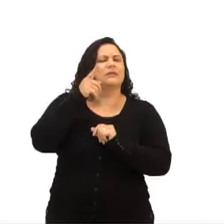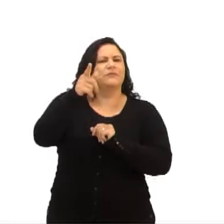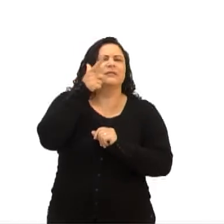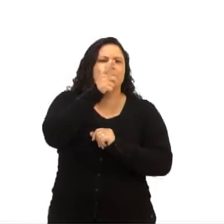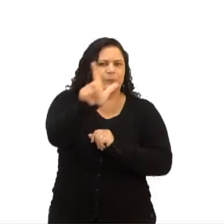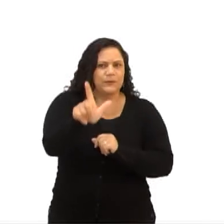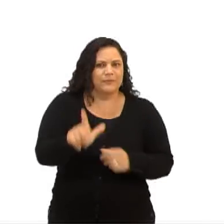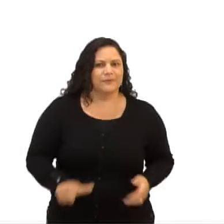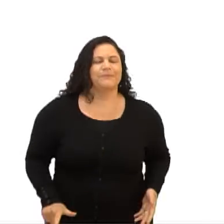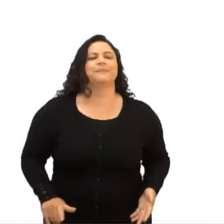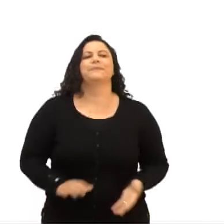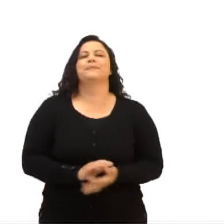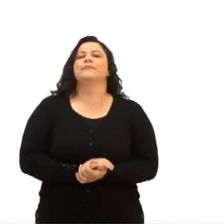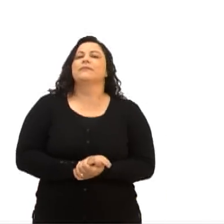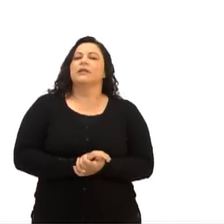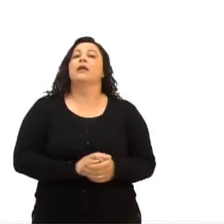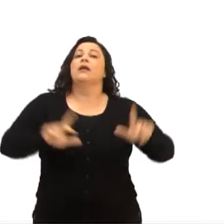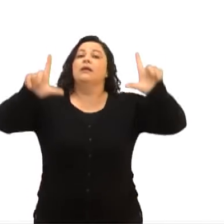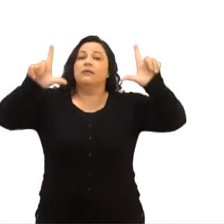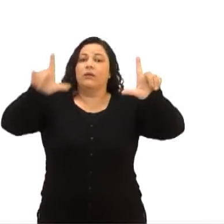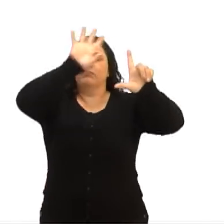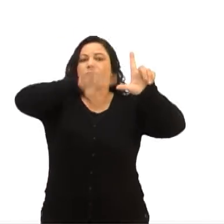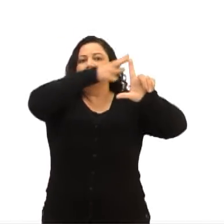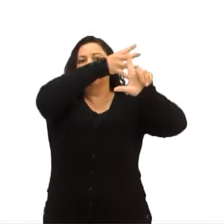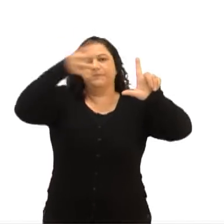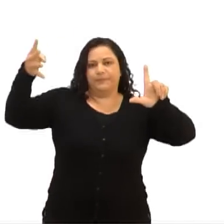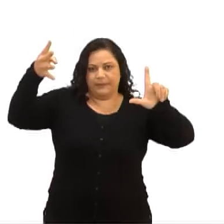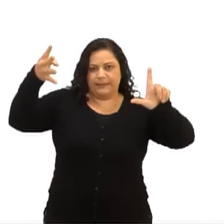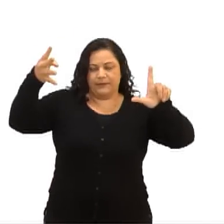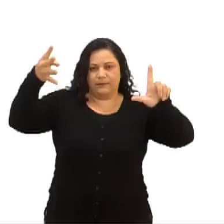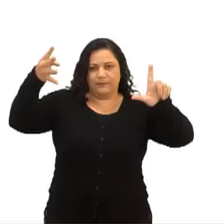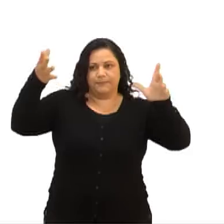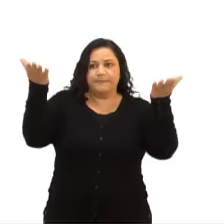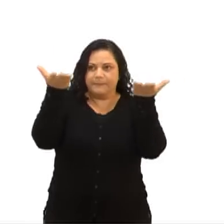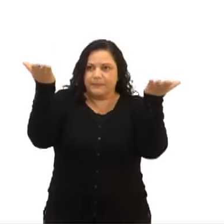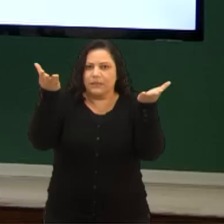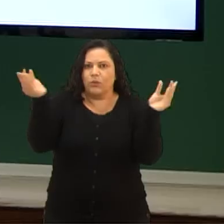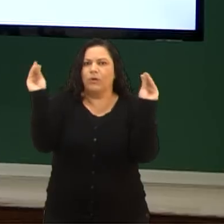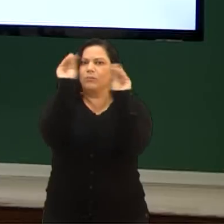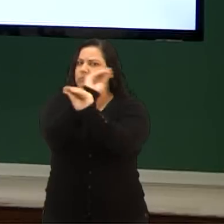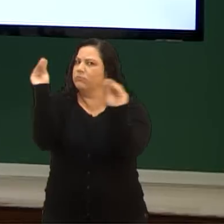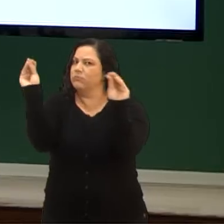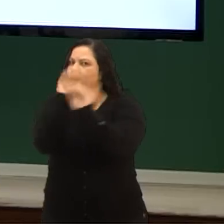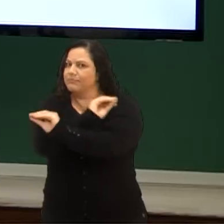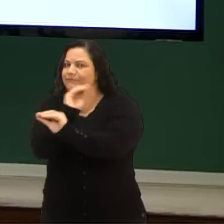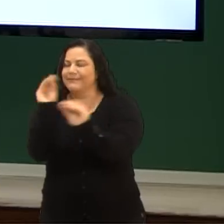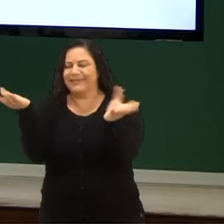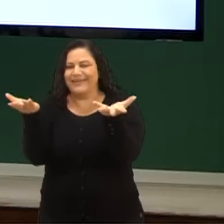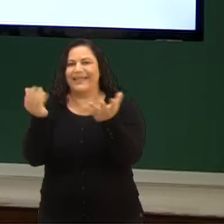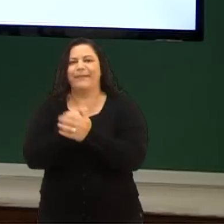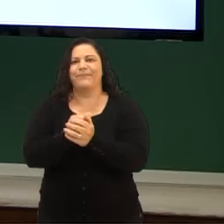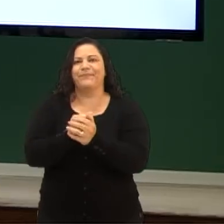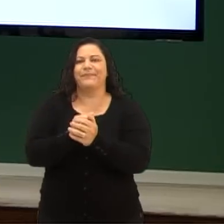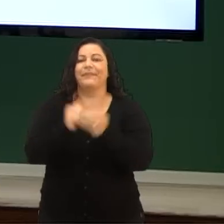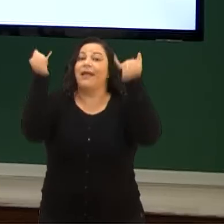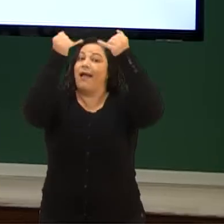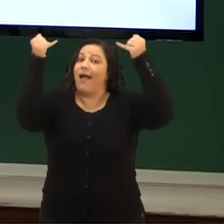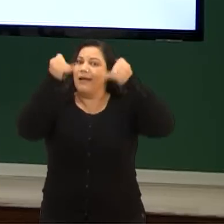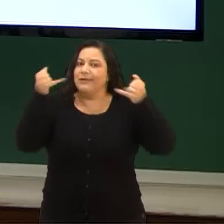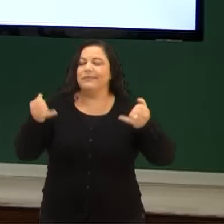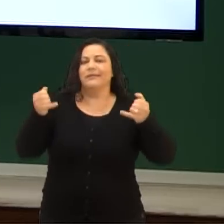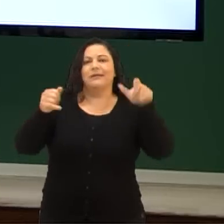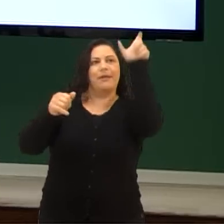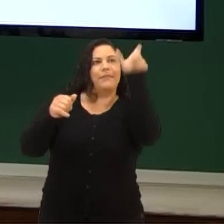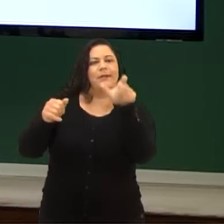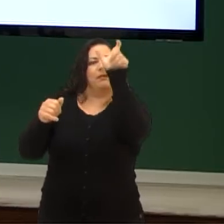aquela matriz que eu encontrei, né, que eu montei, e vou trocar sua linha pela coluna. Então, a linha 2,